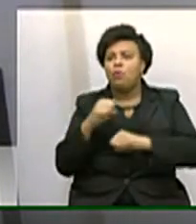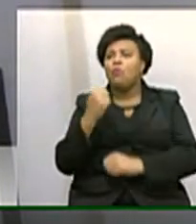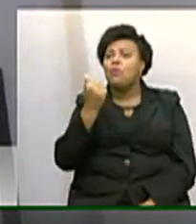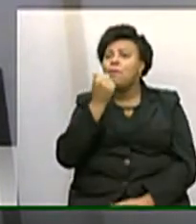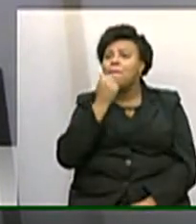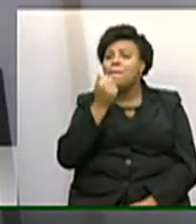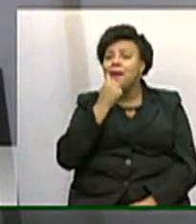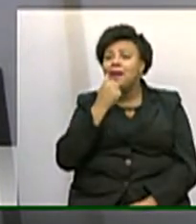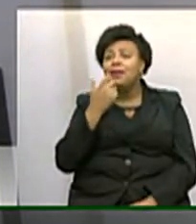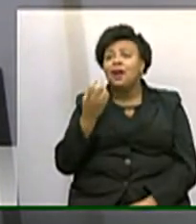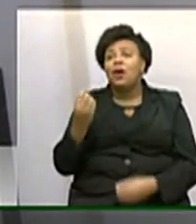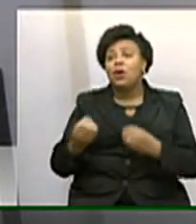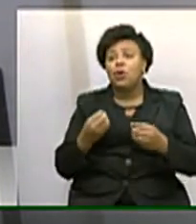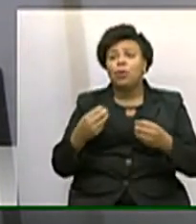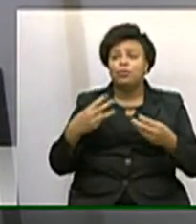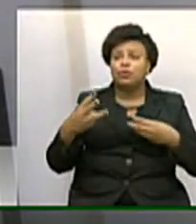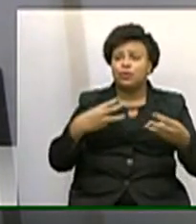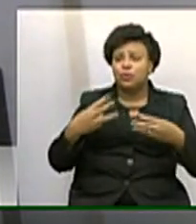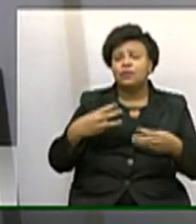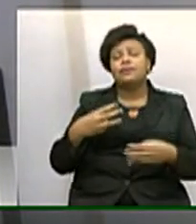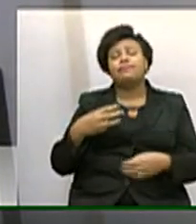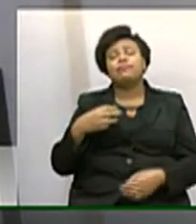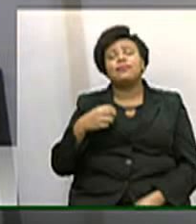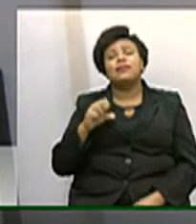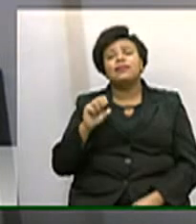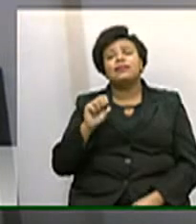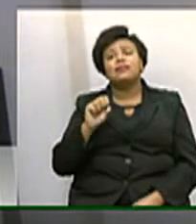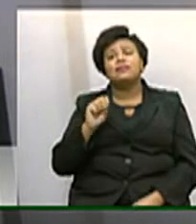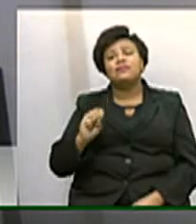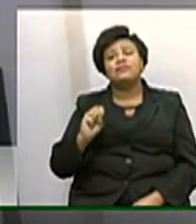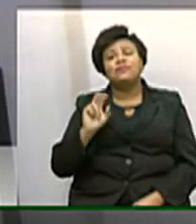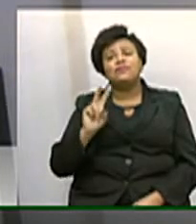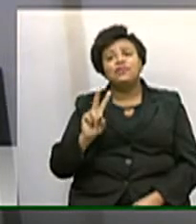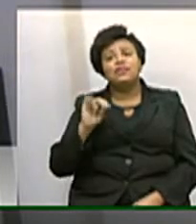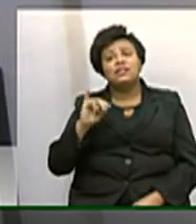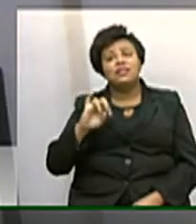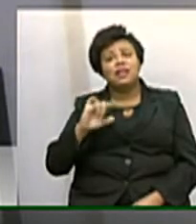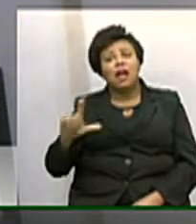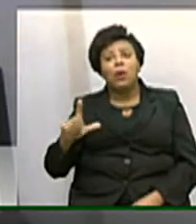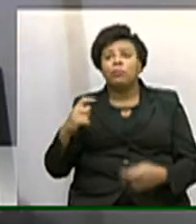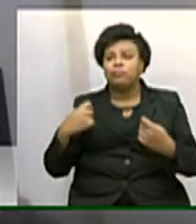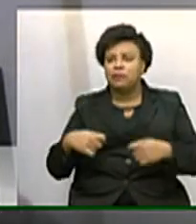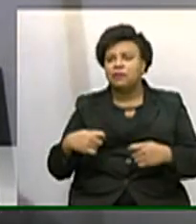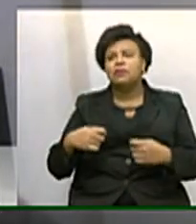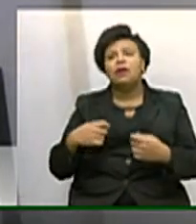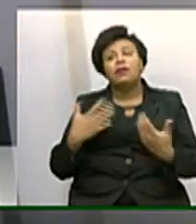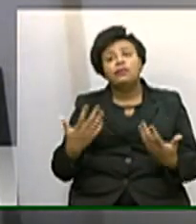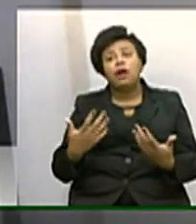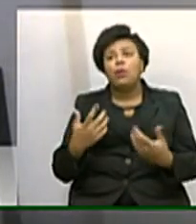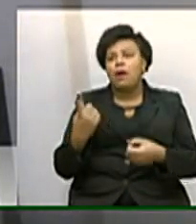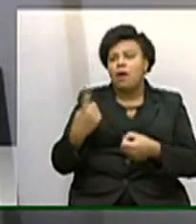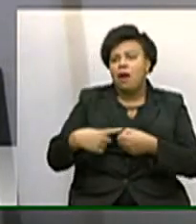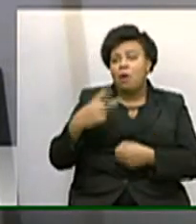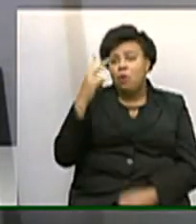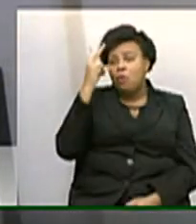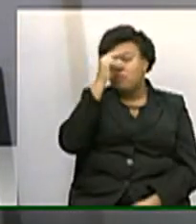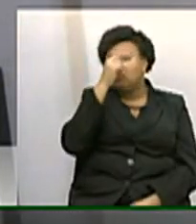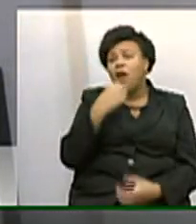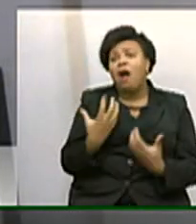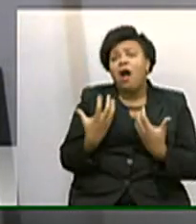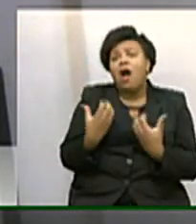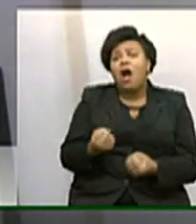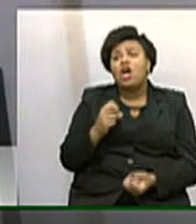como também não cuida da estrada vicinal, que é pavimentada e precisa de conservação, então o município assume. E